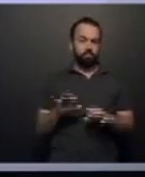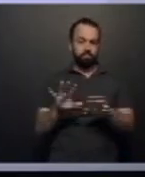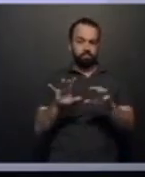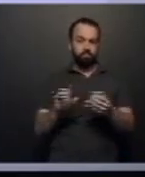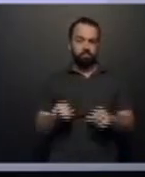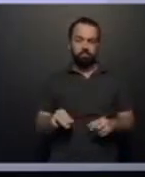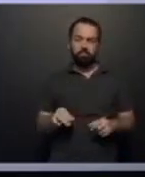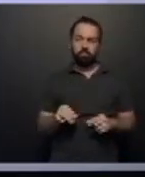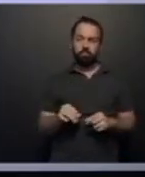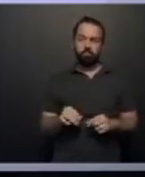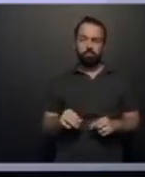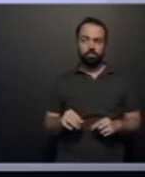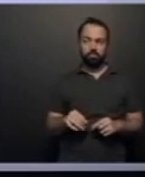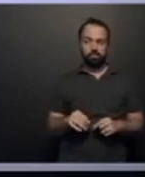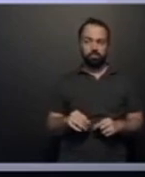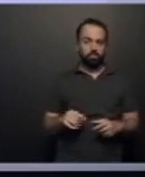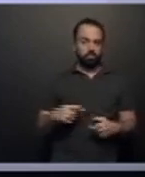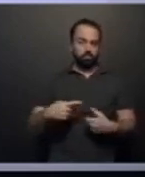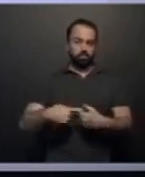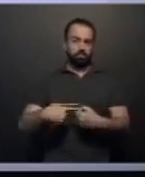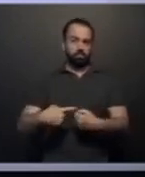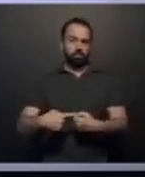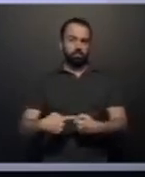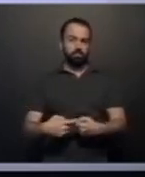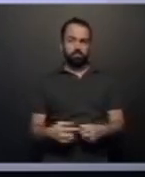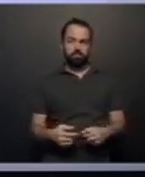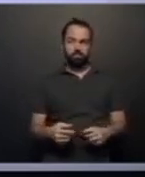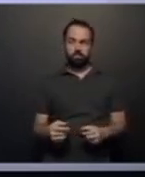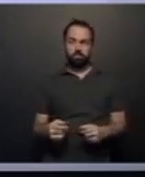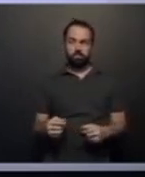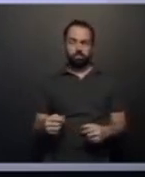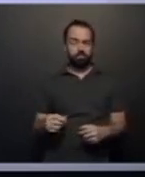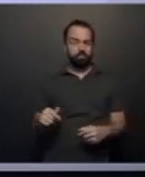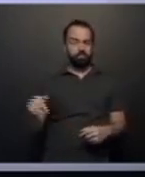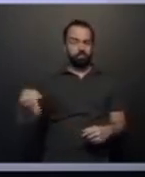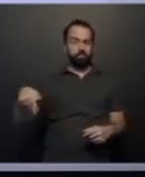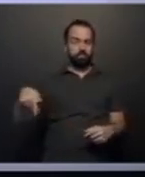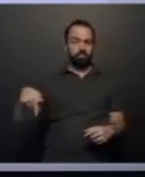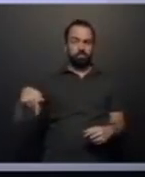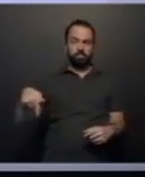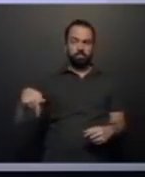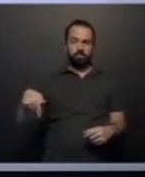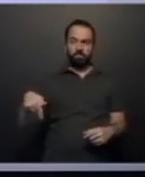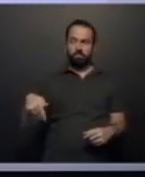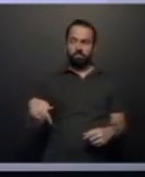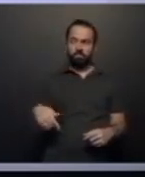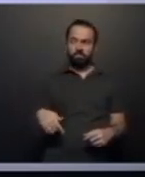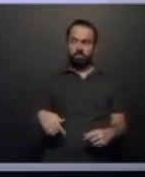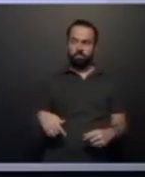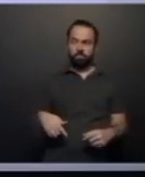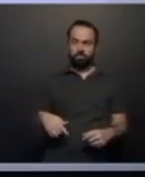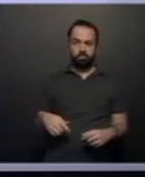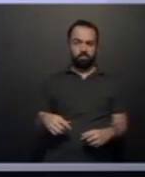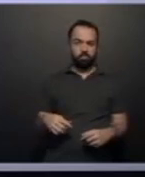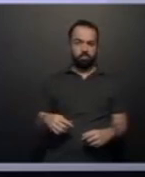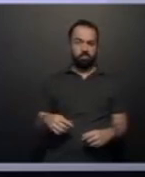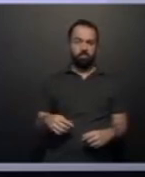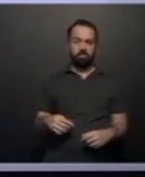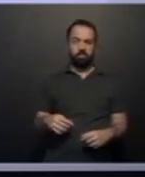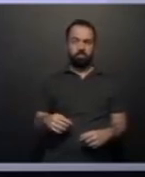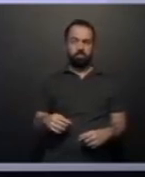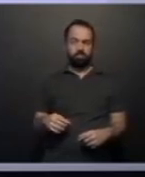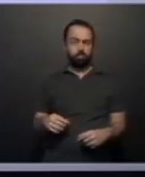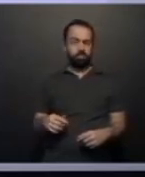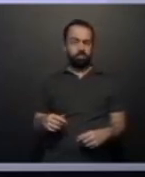números inteiros seriam as cidades. O número racional seria, o conjunto dos números